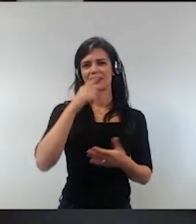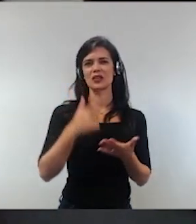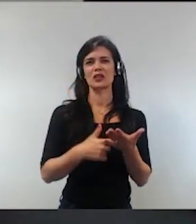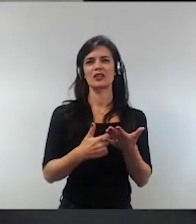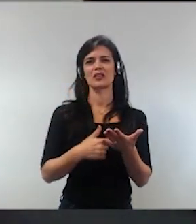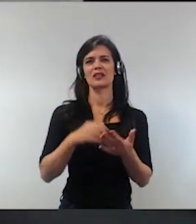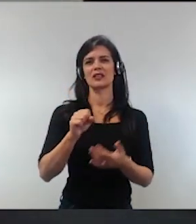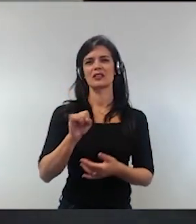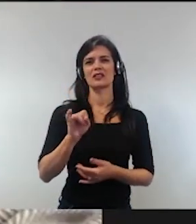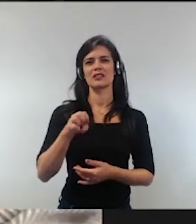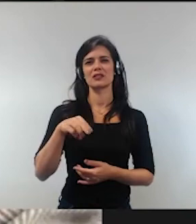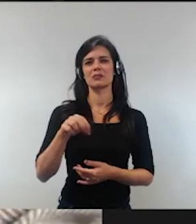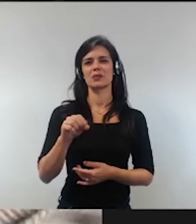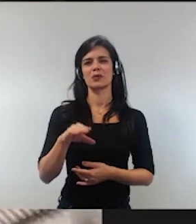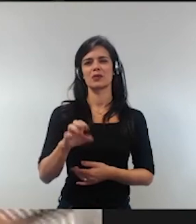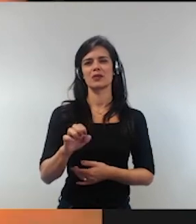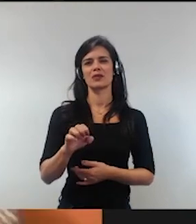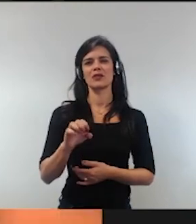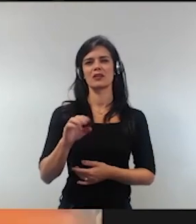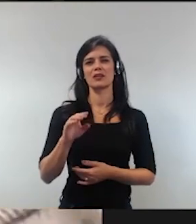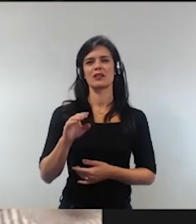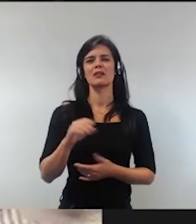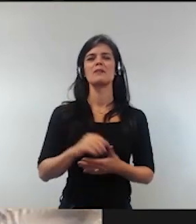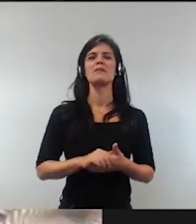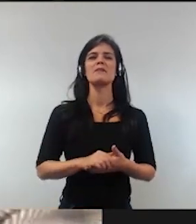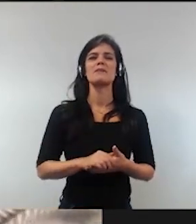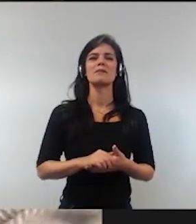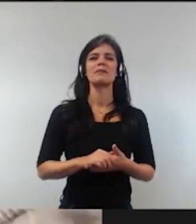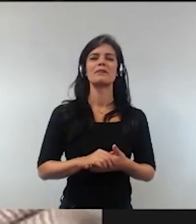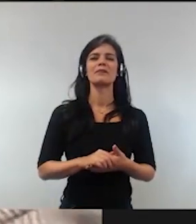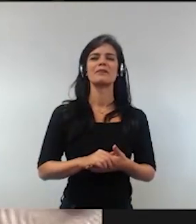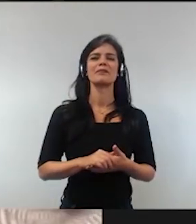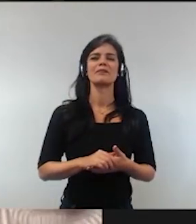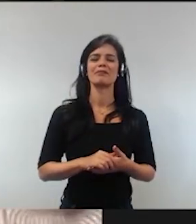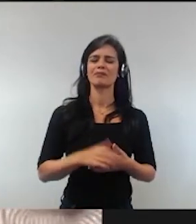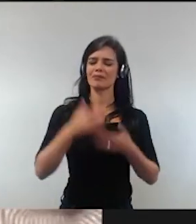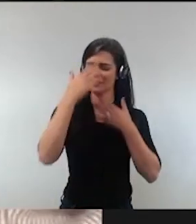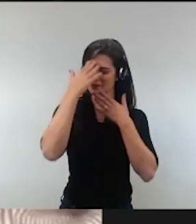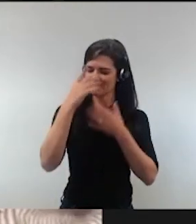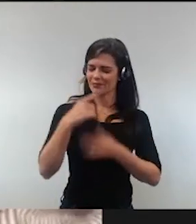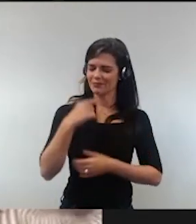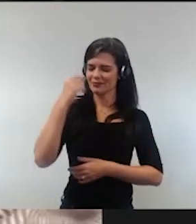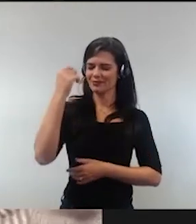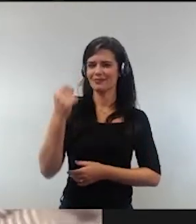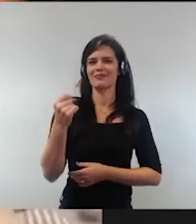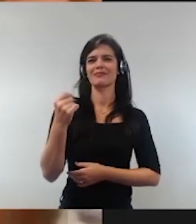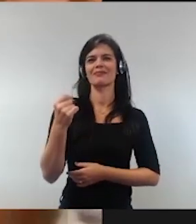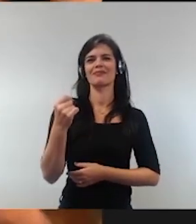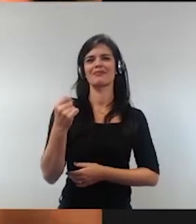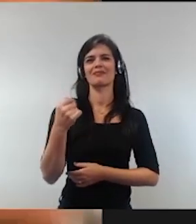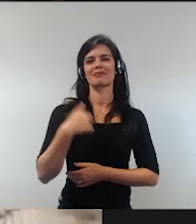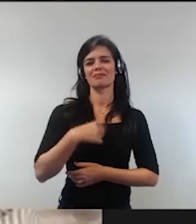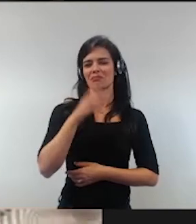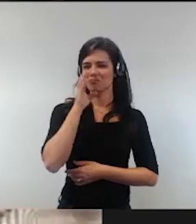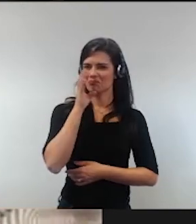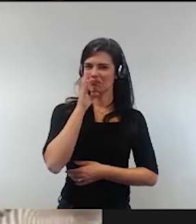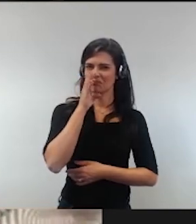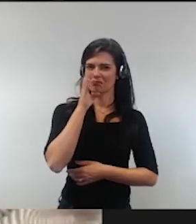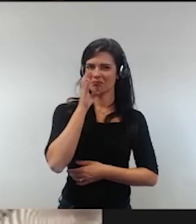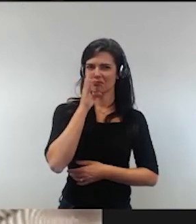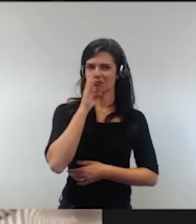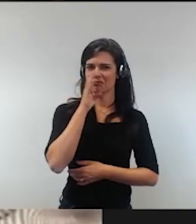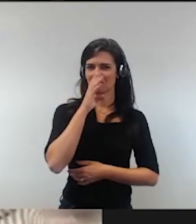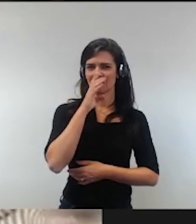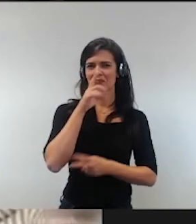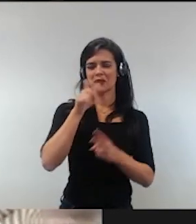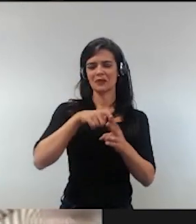né? Muito obrigado pela deferência. Não? Eu ouvi atentamente as